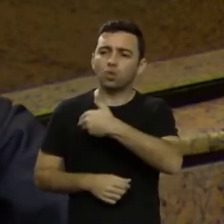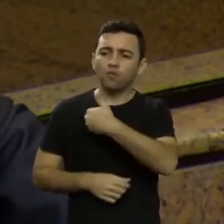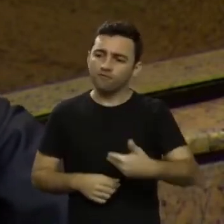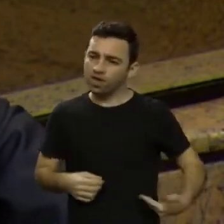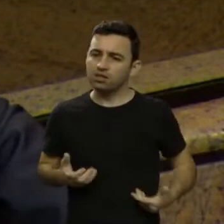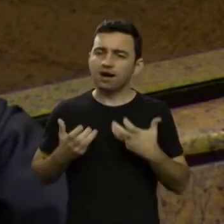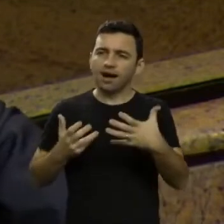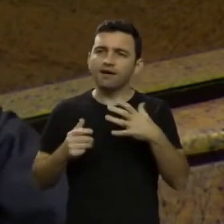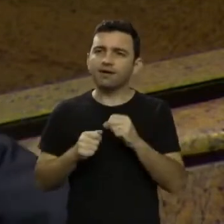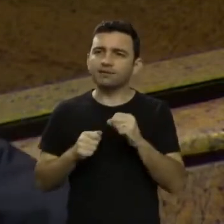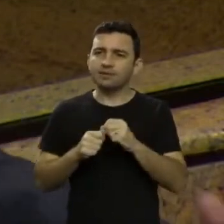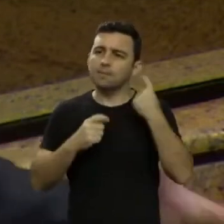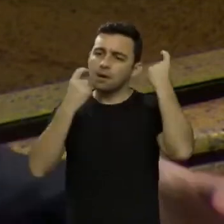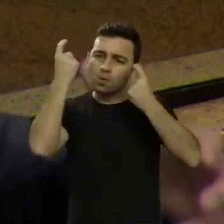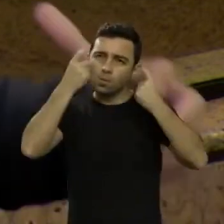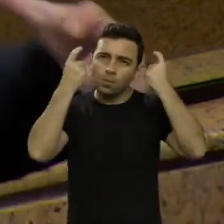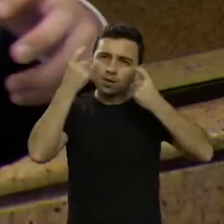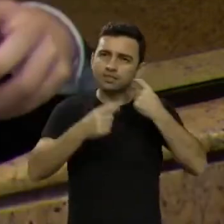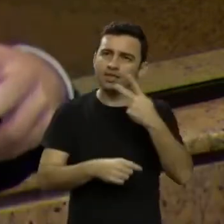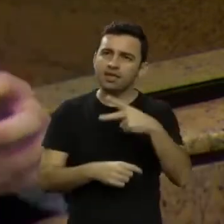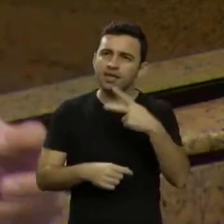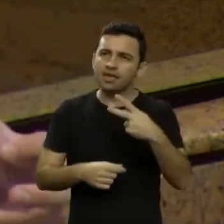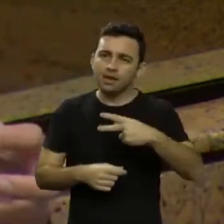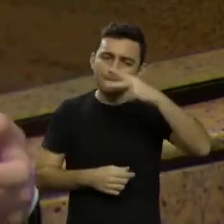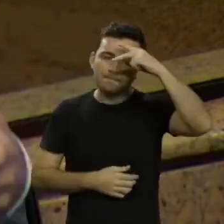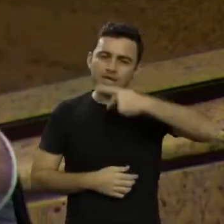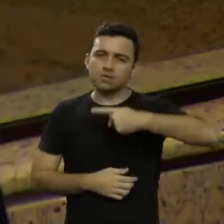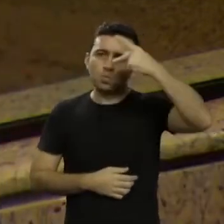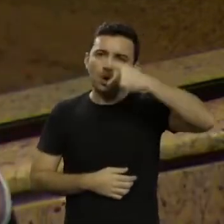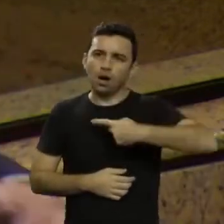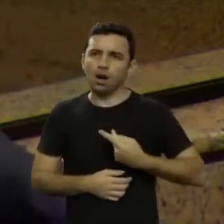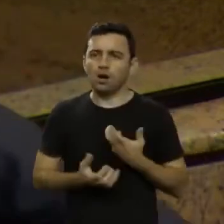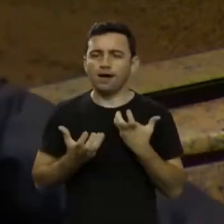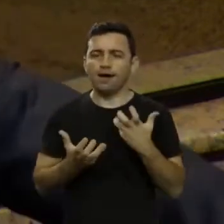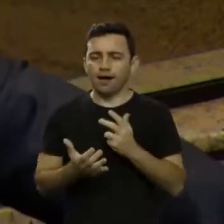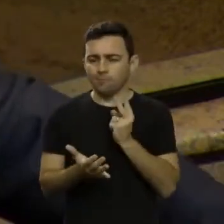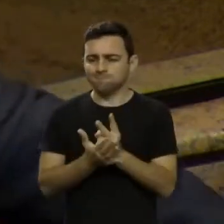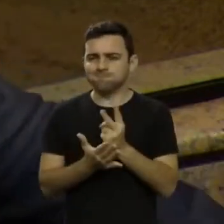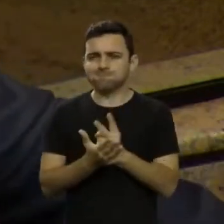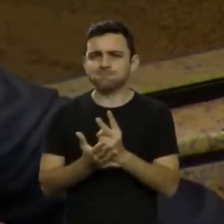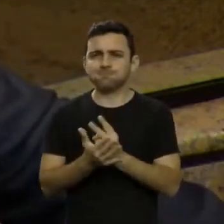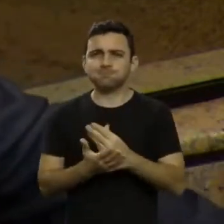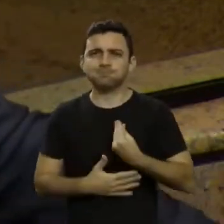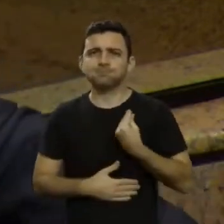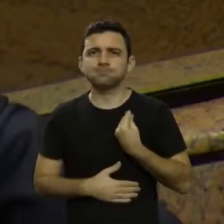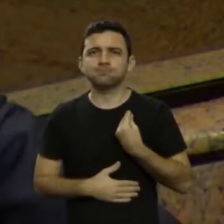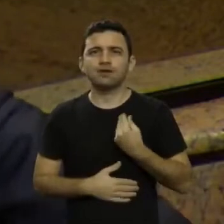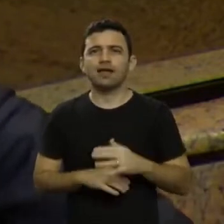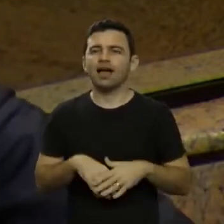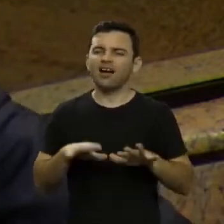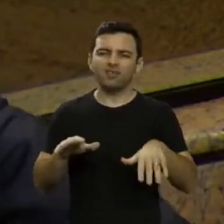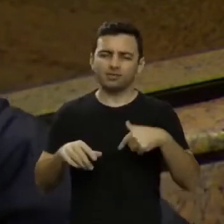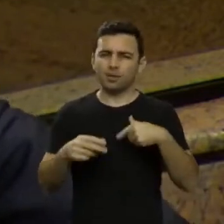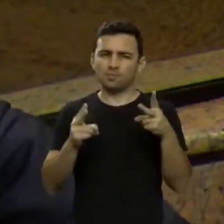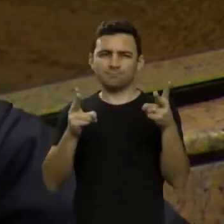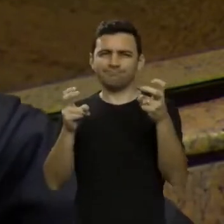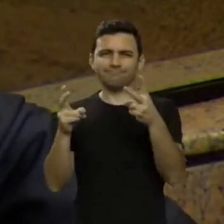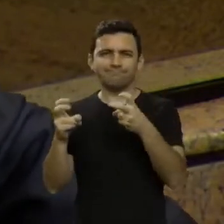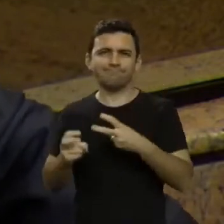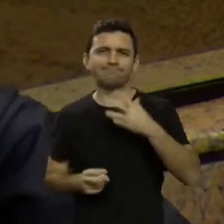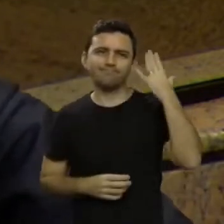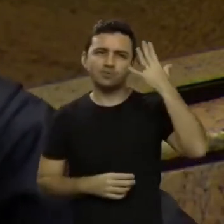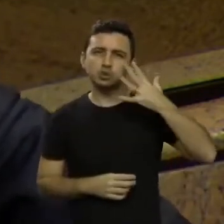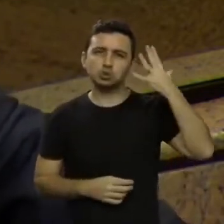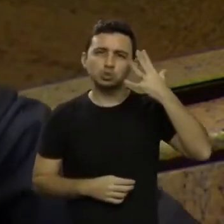governo só se preocupa com ele mesmo, em manter ele. Ah, eu ouço às vezes alguns discursos bonitos